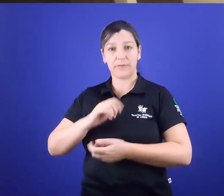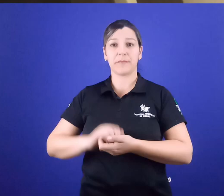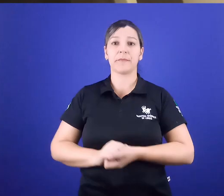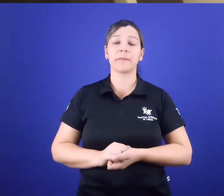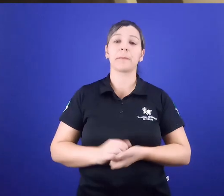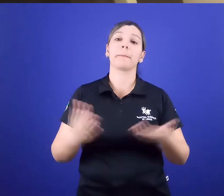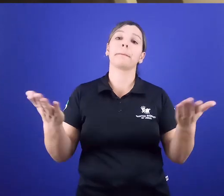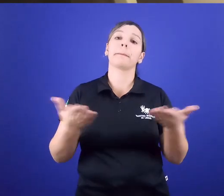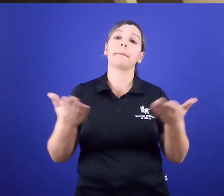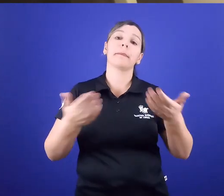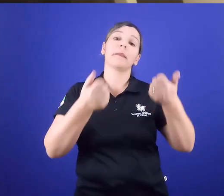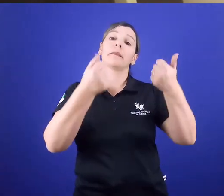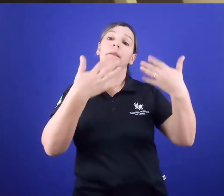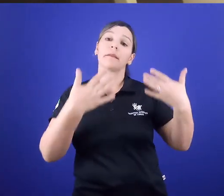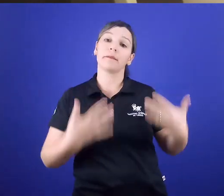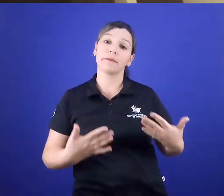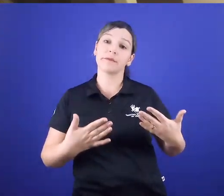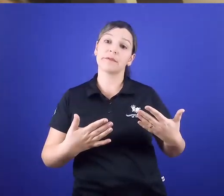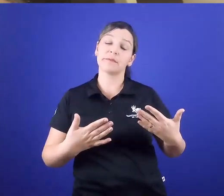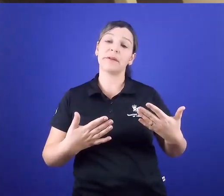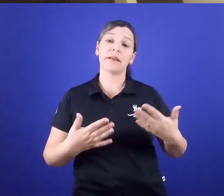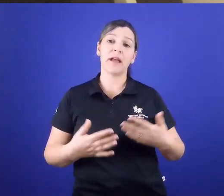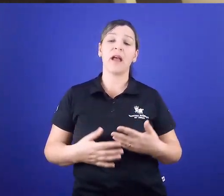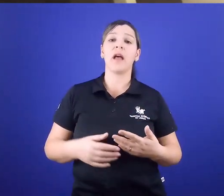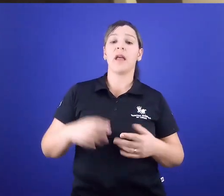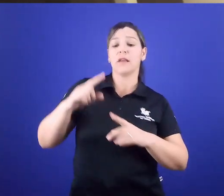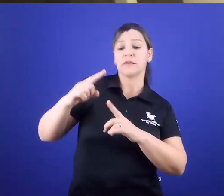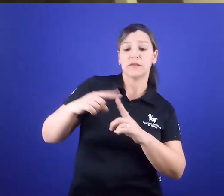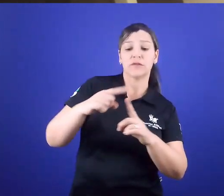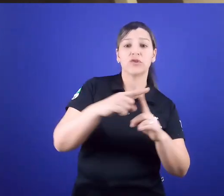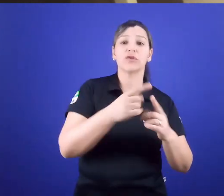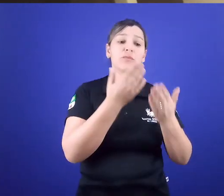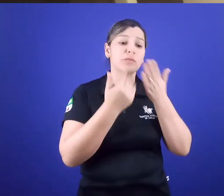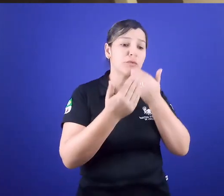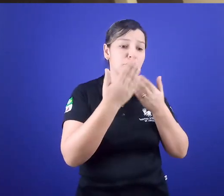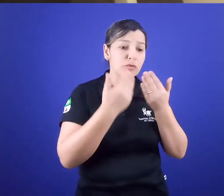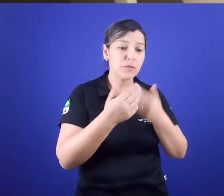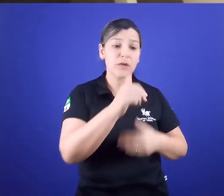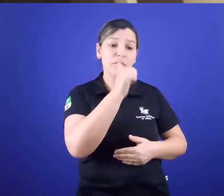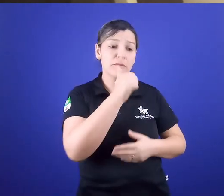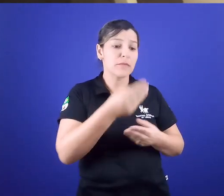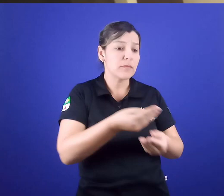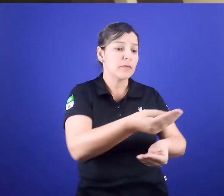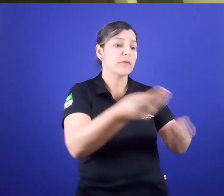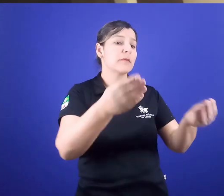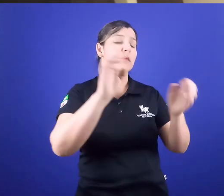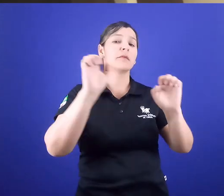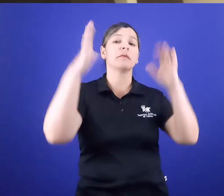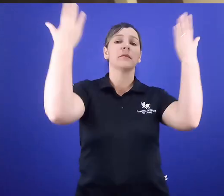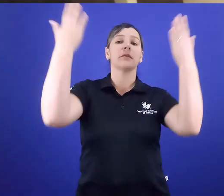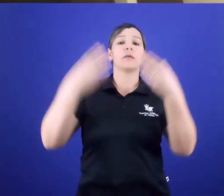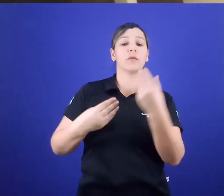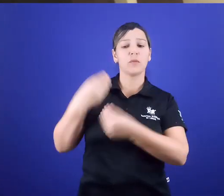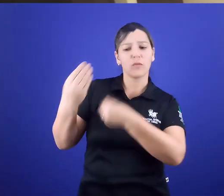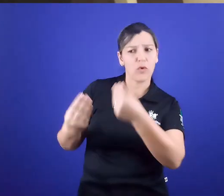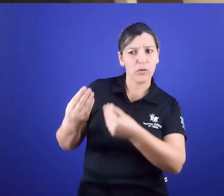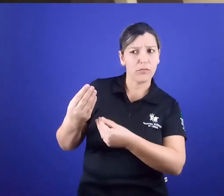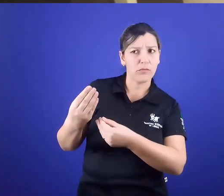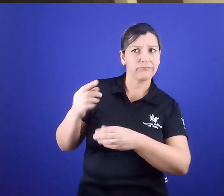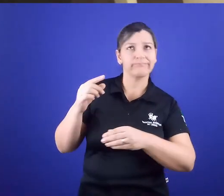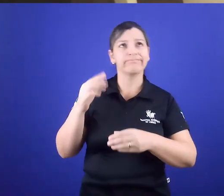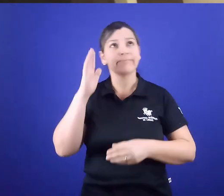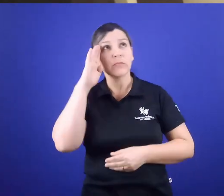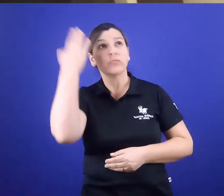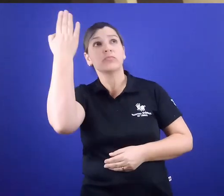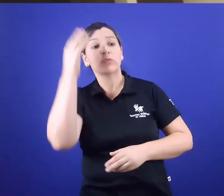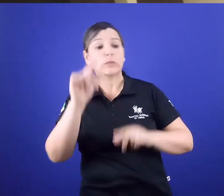gente vai começar agora falando do cardápio, ou seja, do que é que eu sirvo em um evento. Como é que eu faço para definir o que é que eu vou servir em um